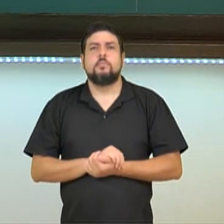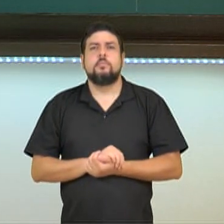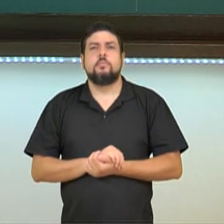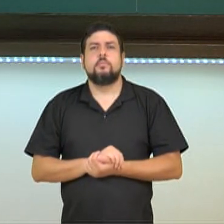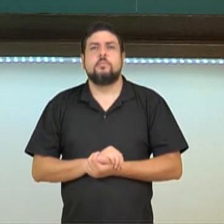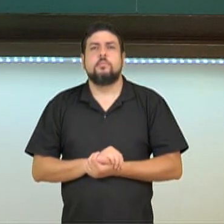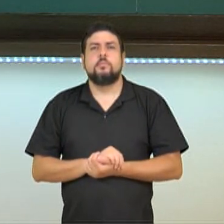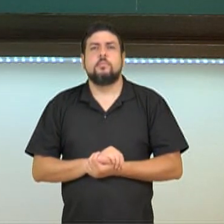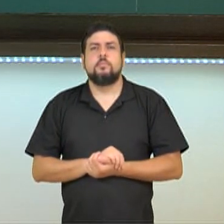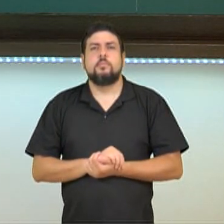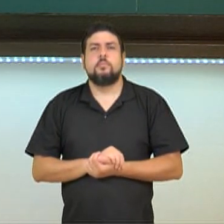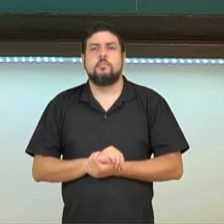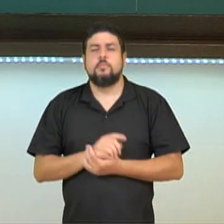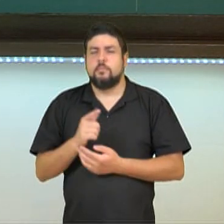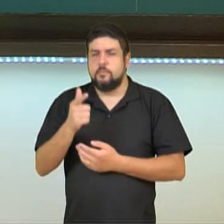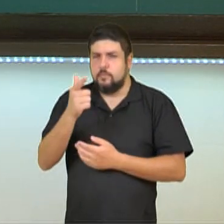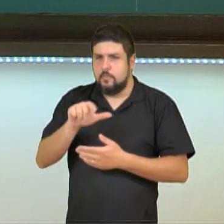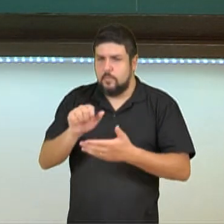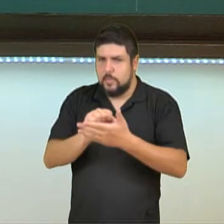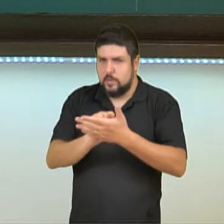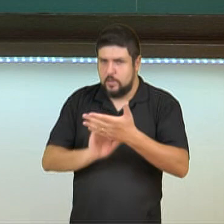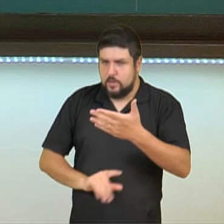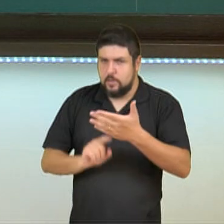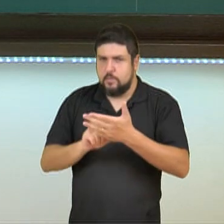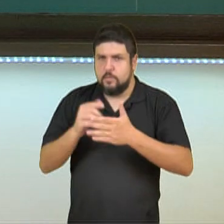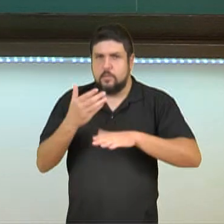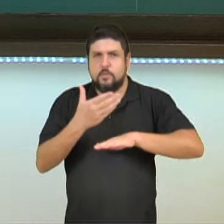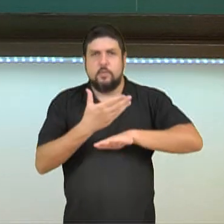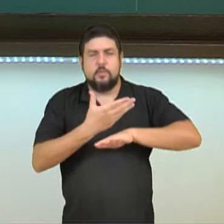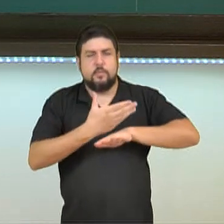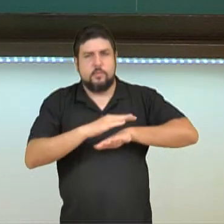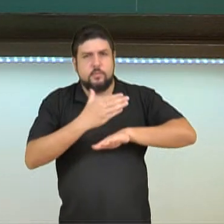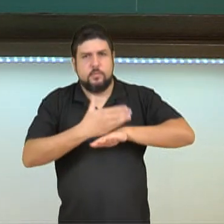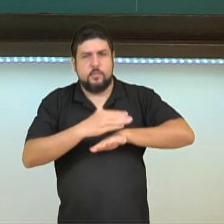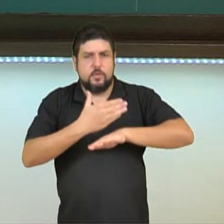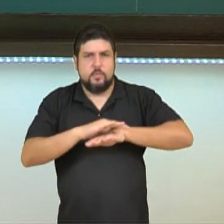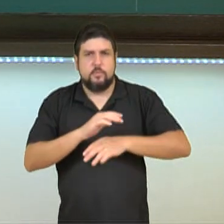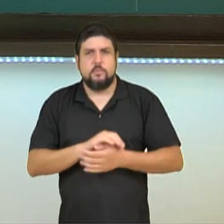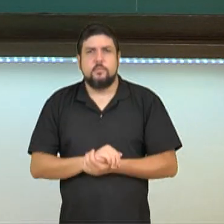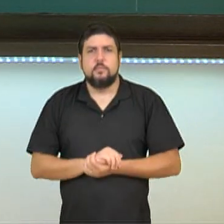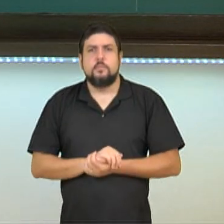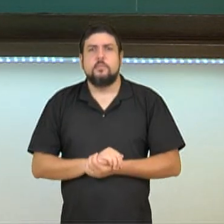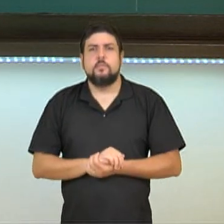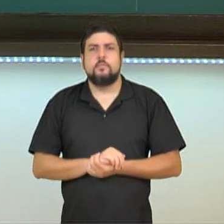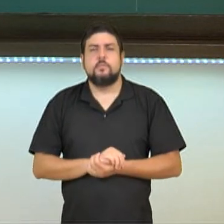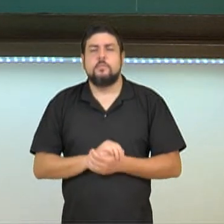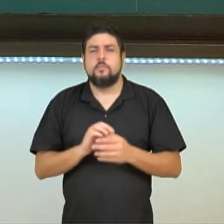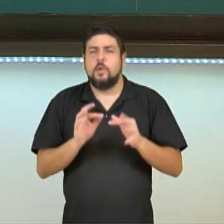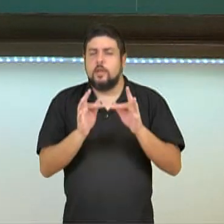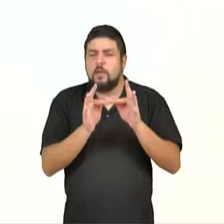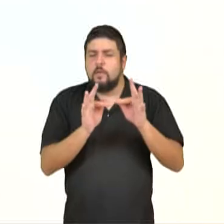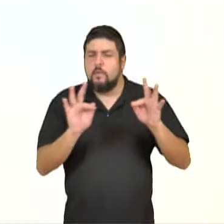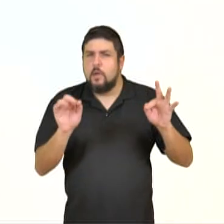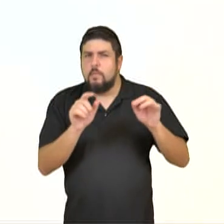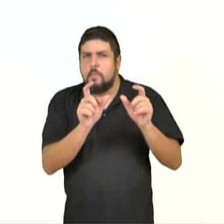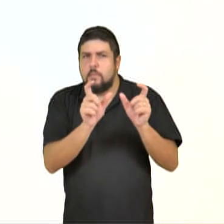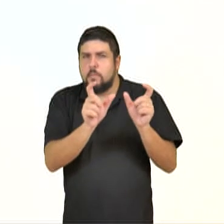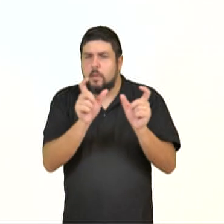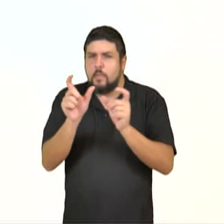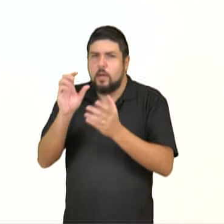E mais um exercício para você praticar, completando esta frase aí no seu material.